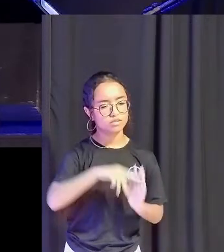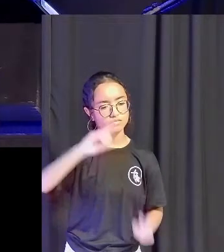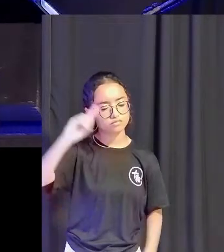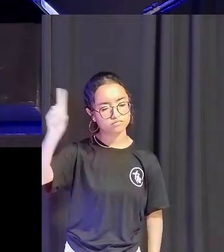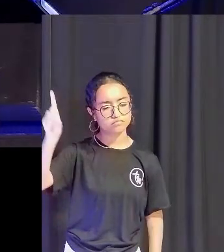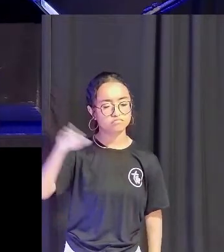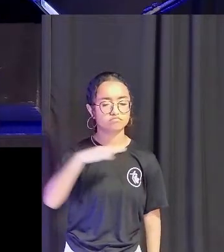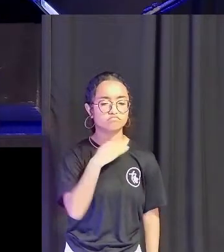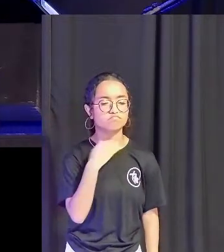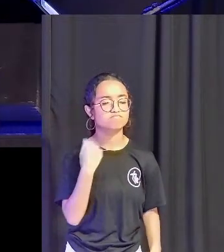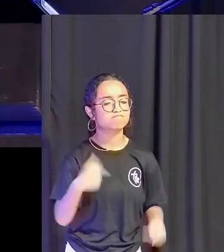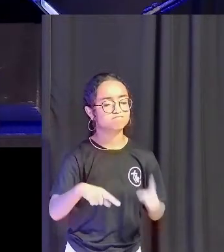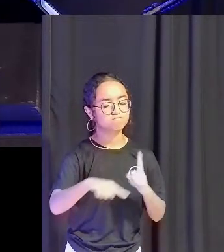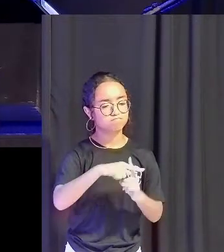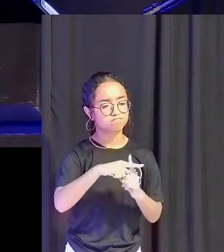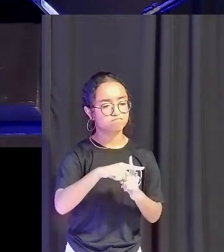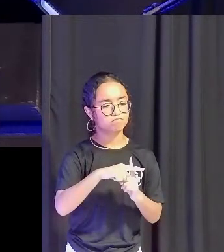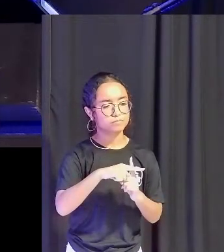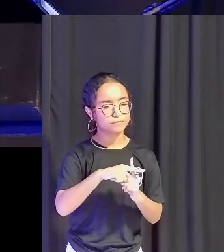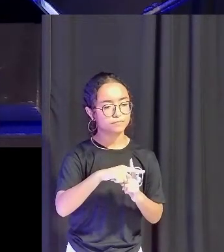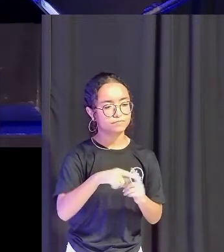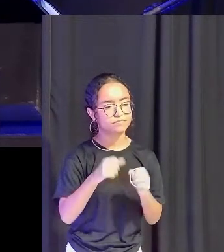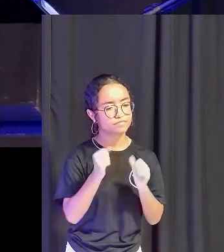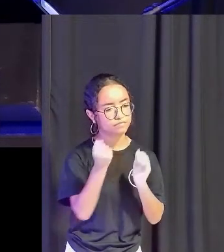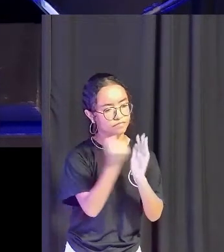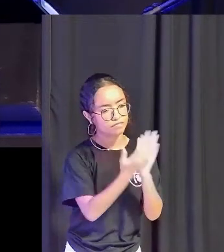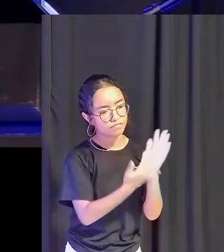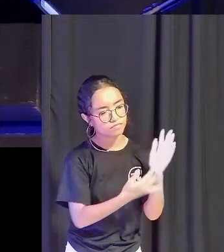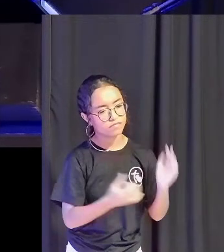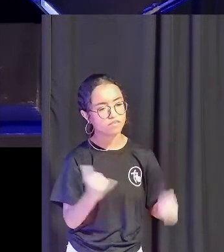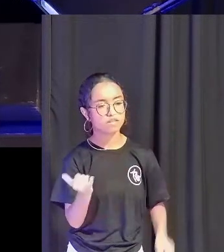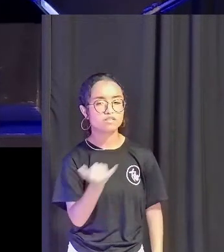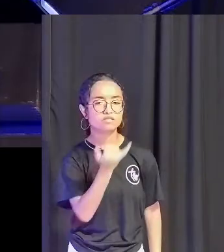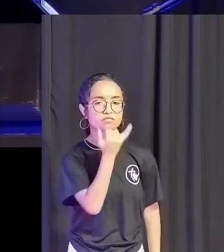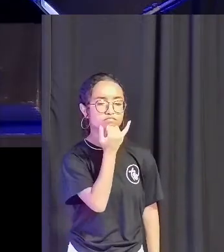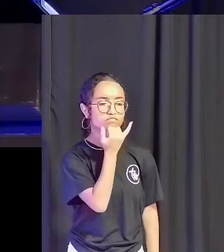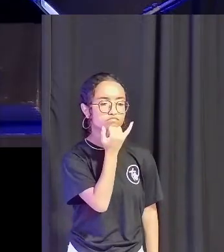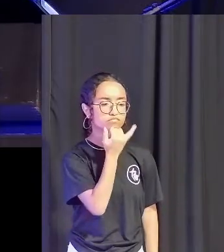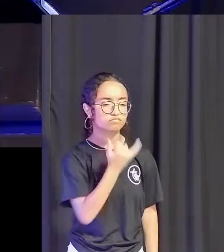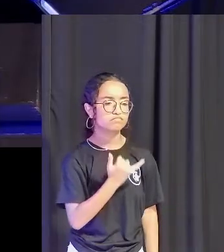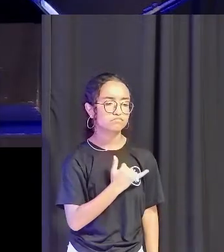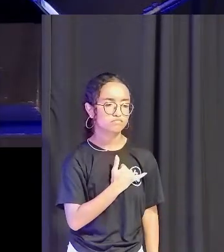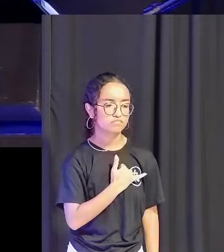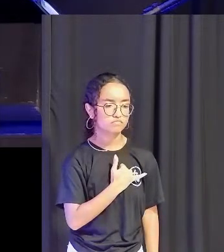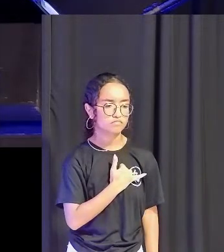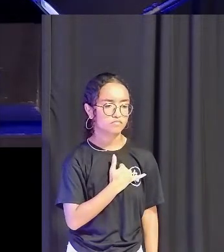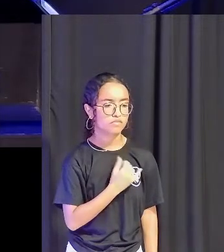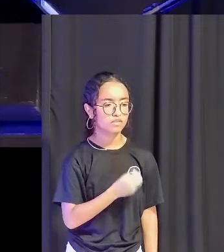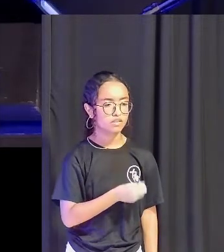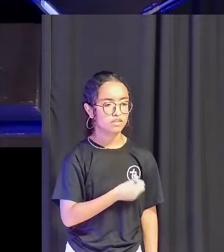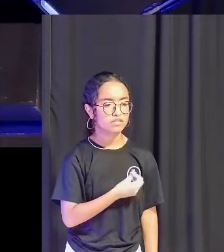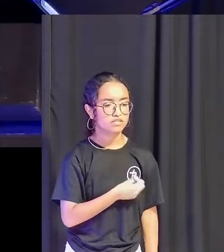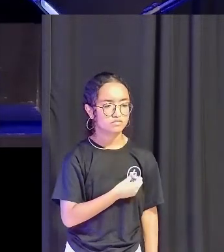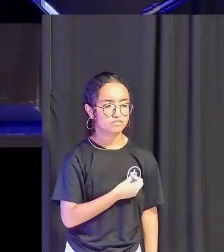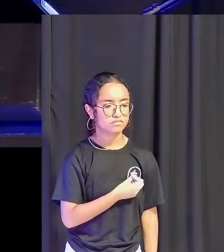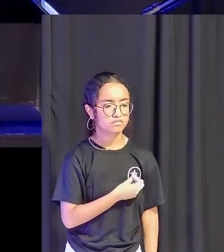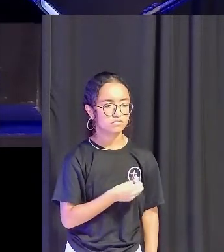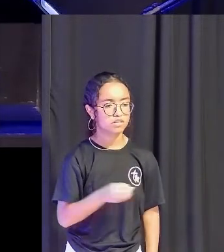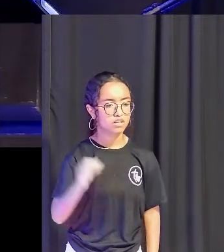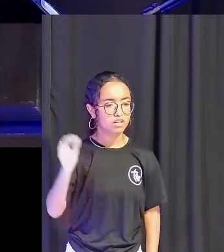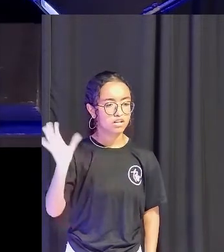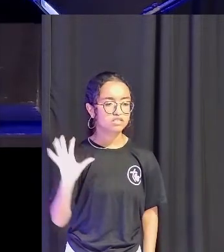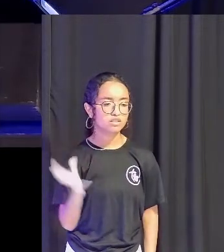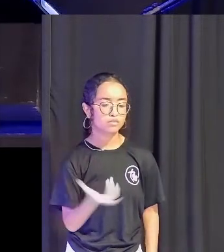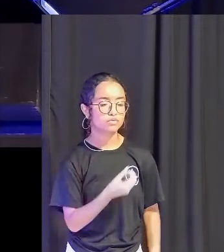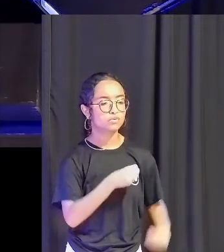o perdão e que eles Te coloquem como Senhor das suas vidas, salvando eles do pecado, mas que